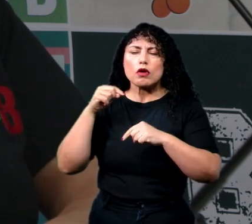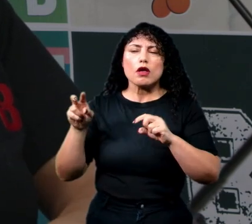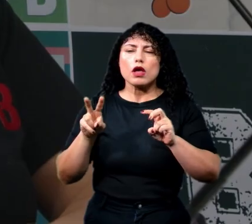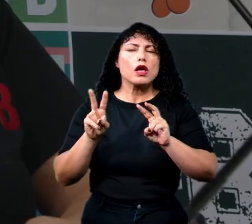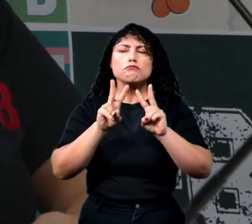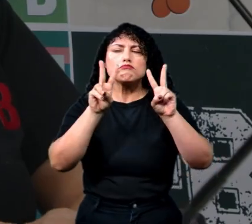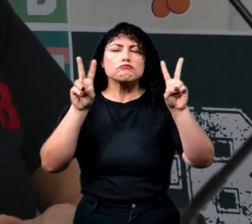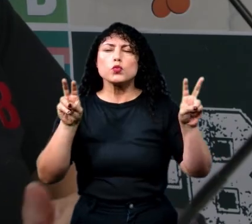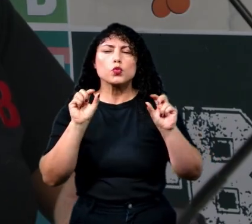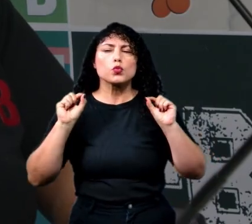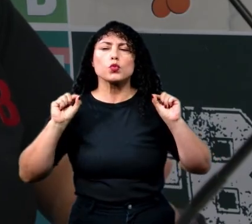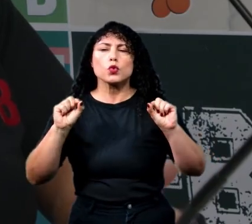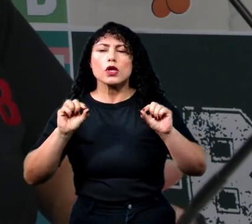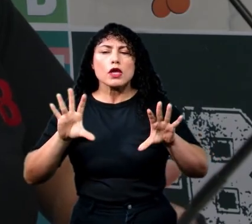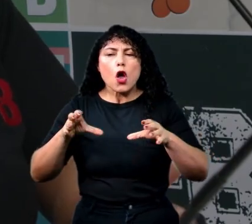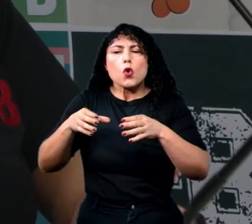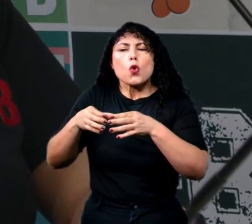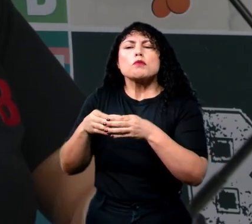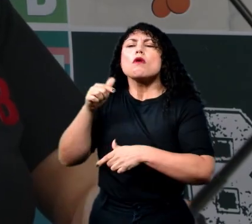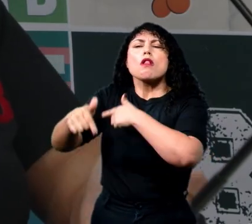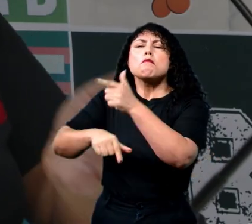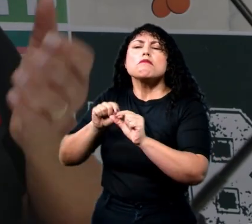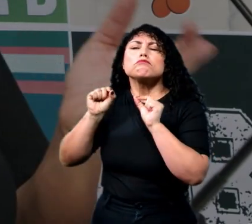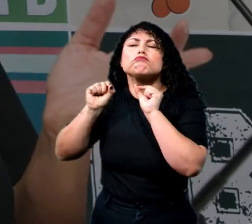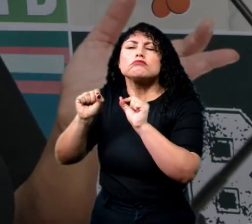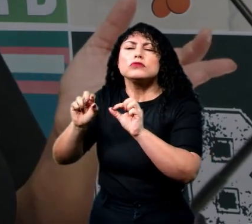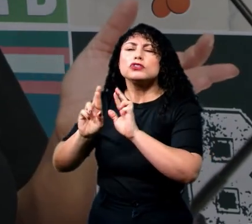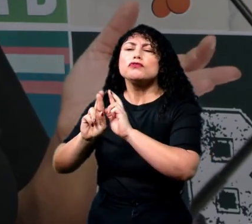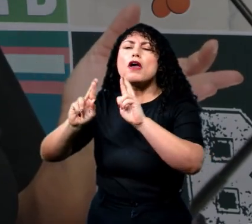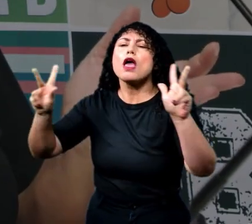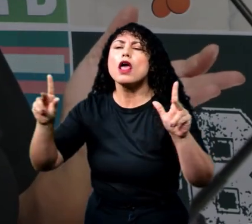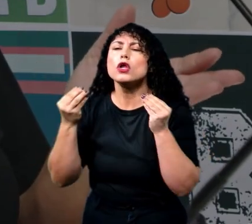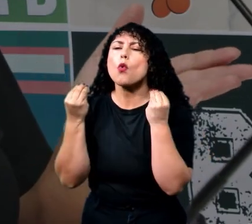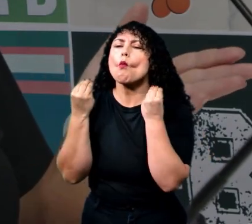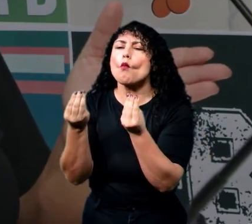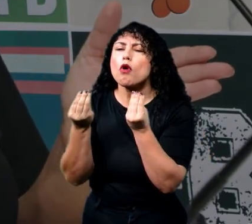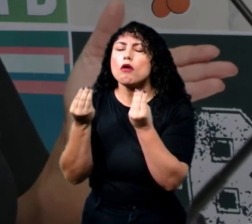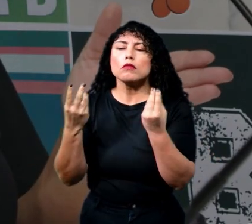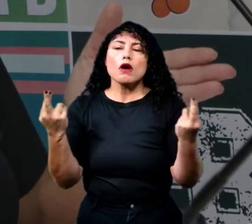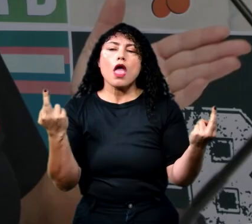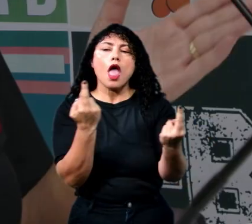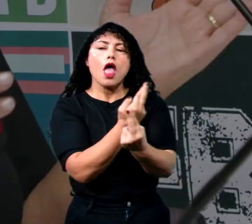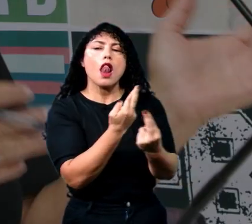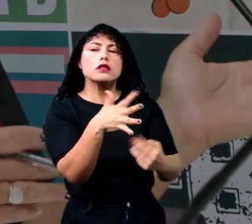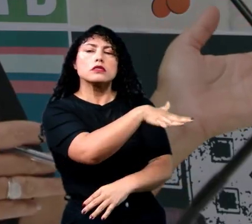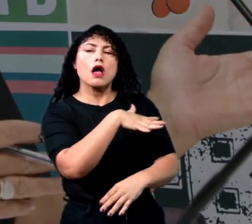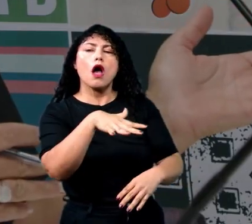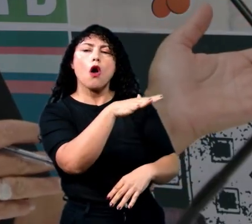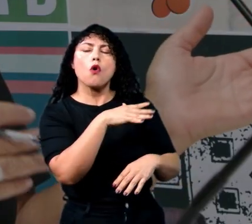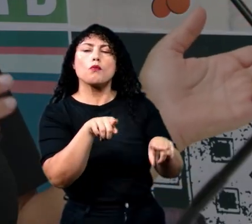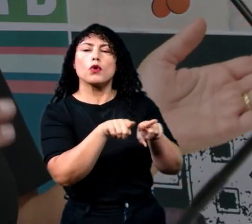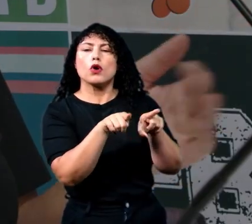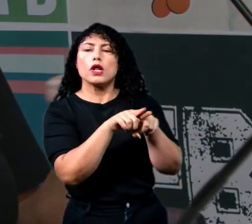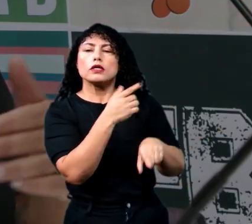do que a comissão faz de diferente em relação à corregedoria,